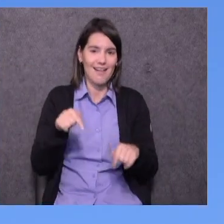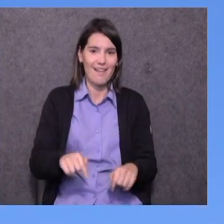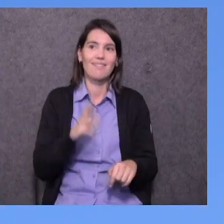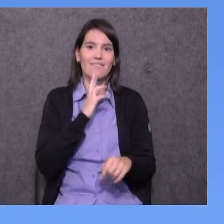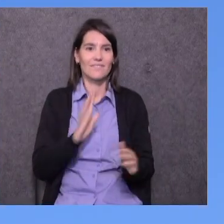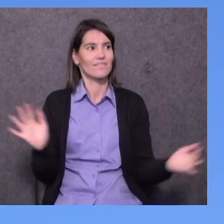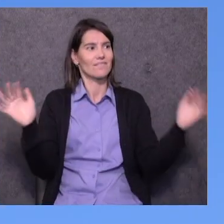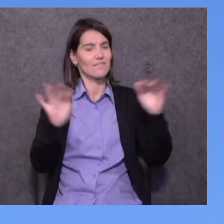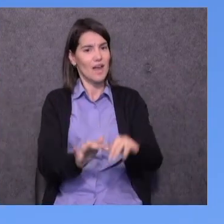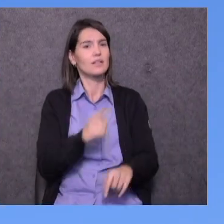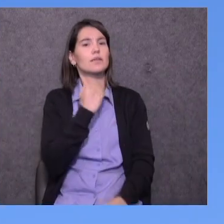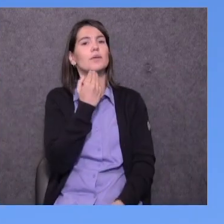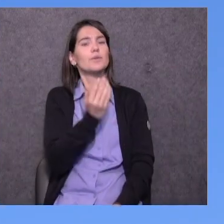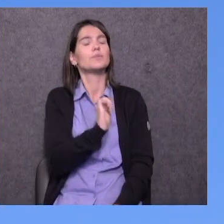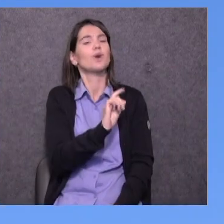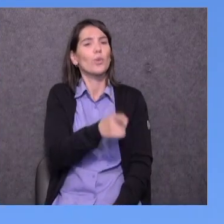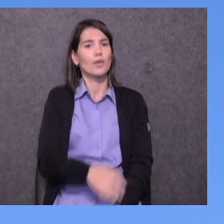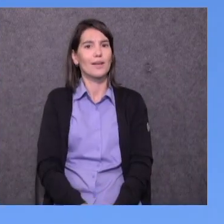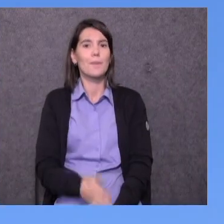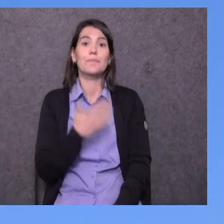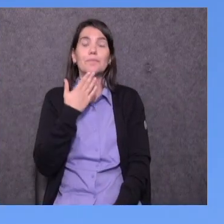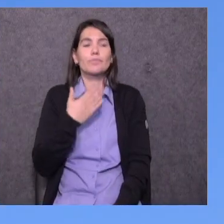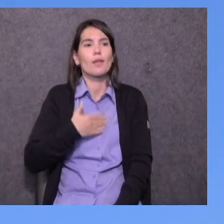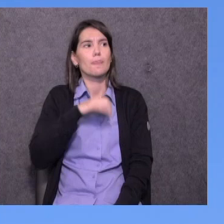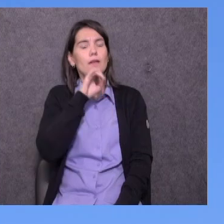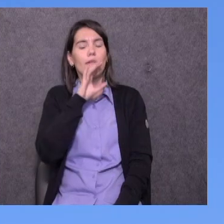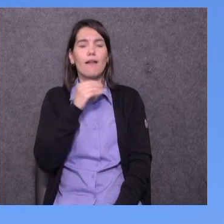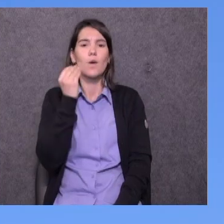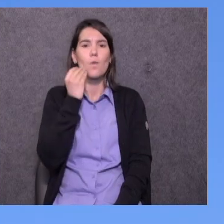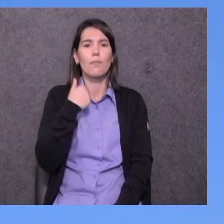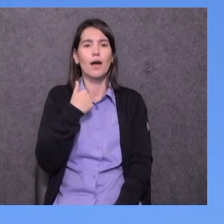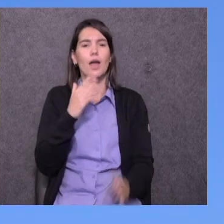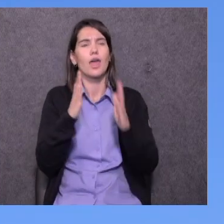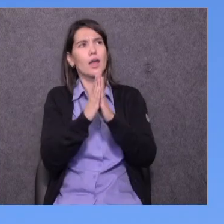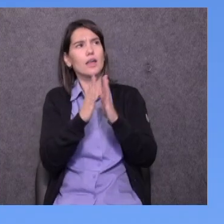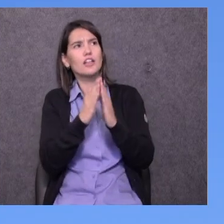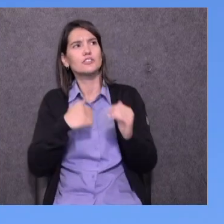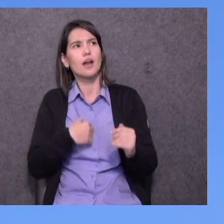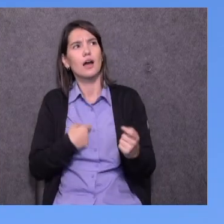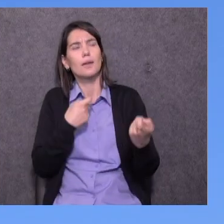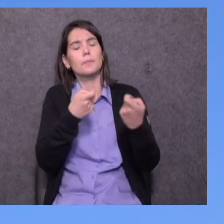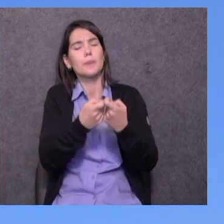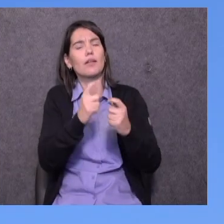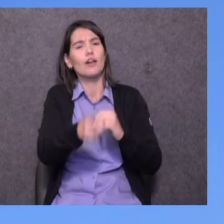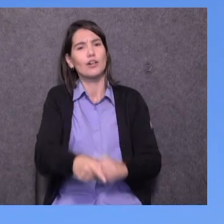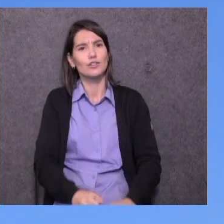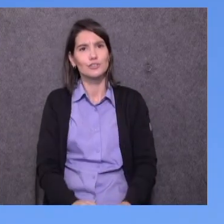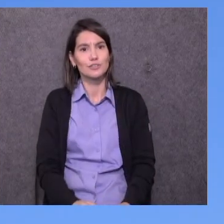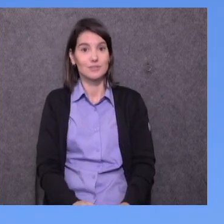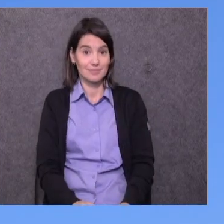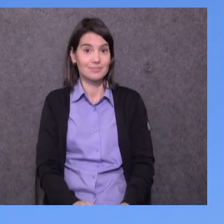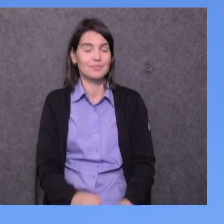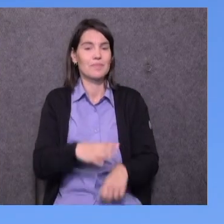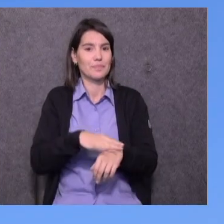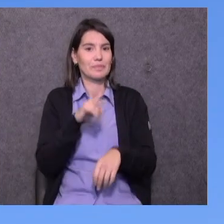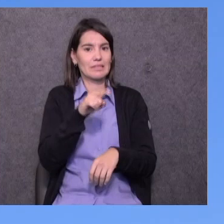faz-nos experimentar a universalidade da nossa vocação na Igreja. Não é por nada que lemos aqui